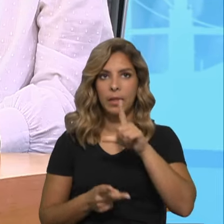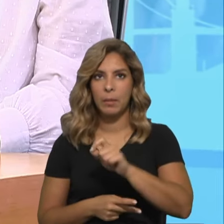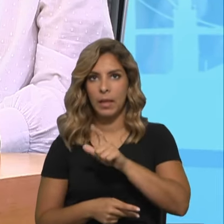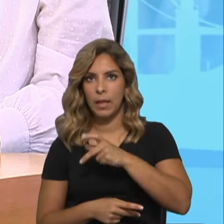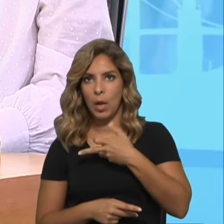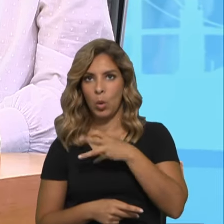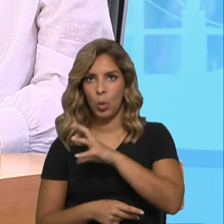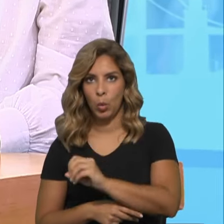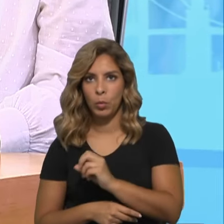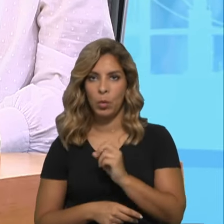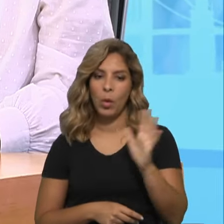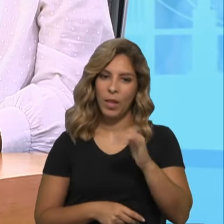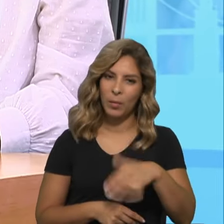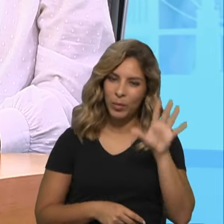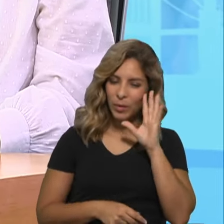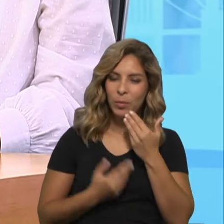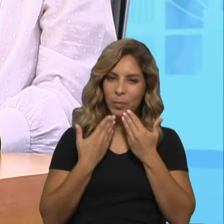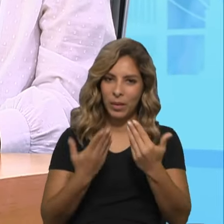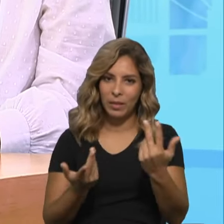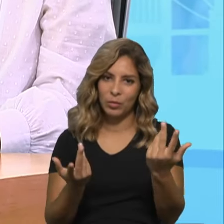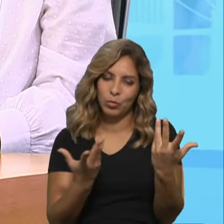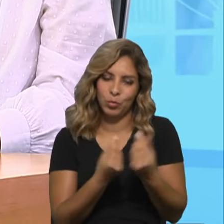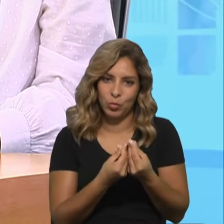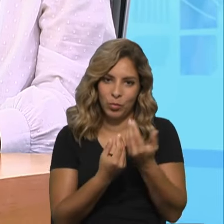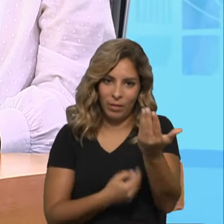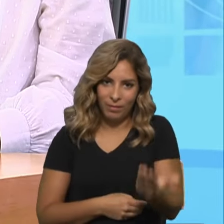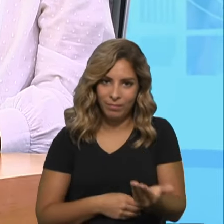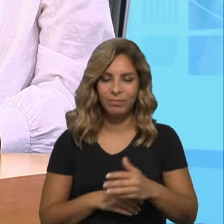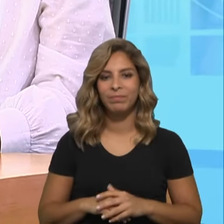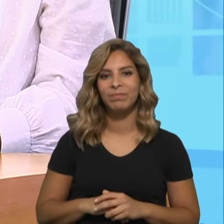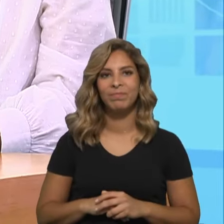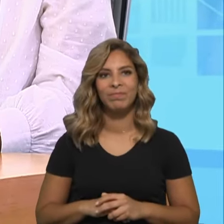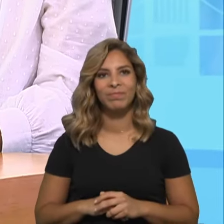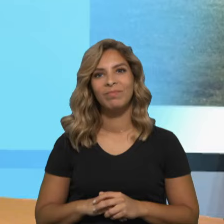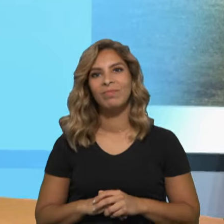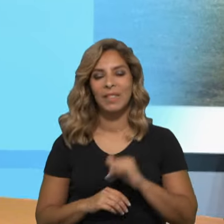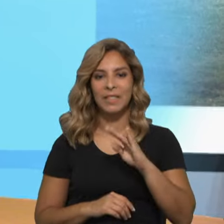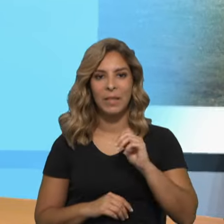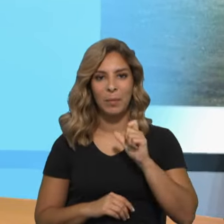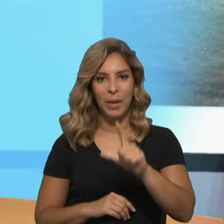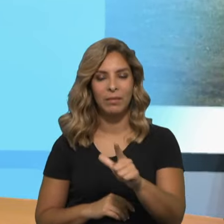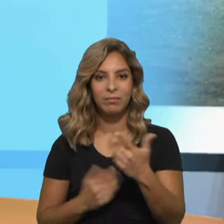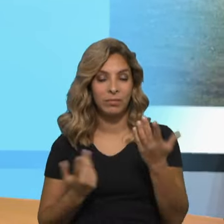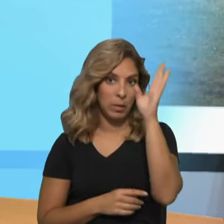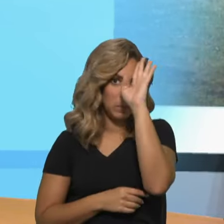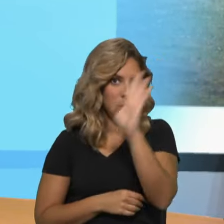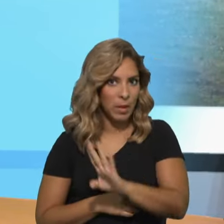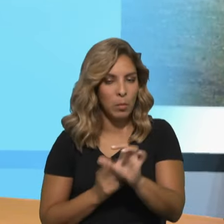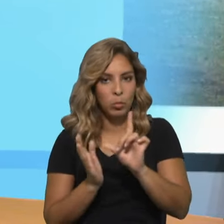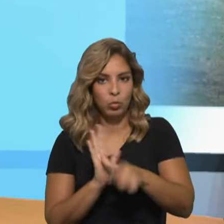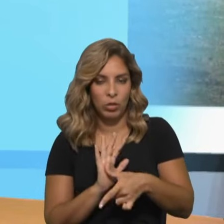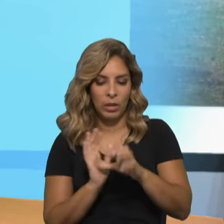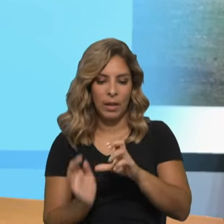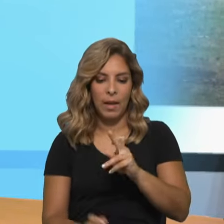Soares Boa tarde obrigado por estarem aqui entre nós H Isabel Quintão sei que Cáritas está a